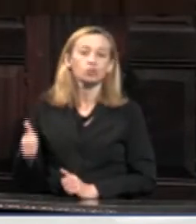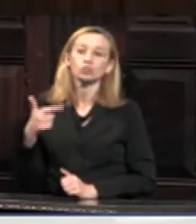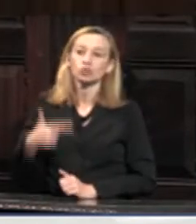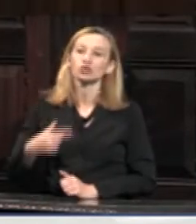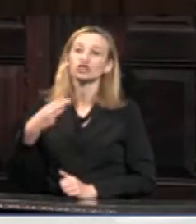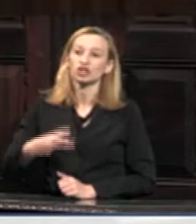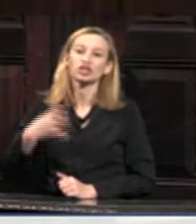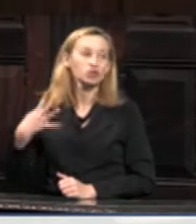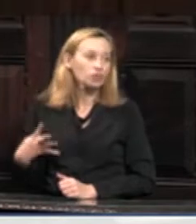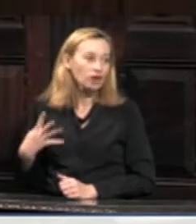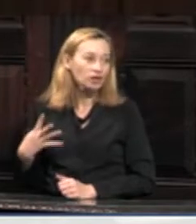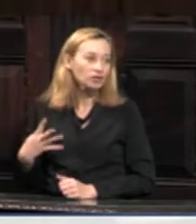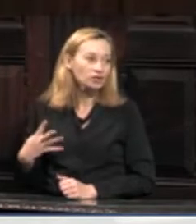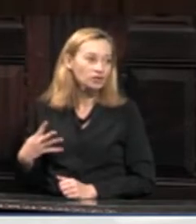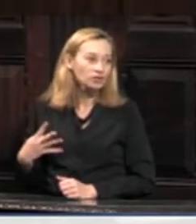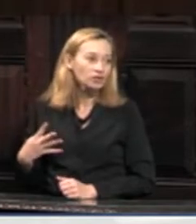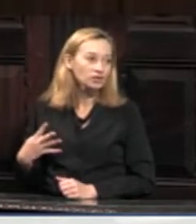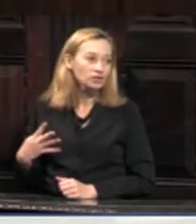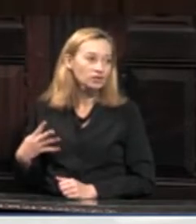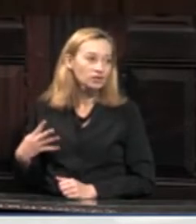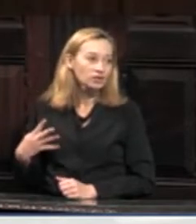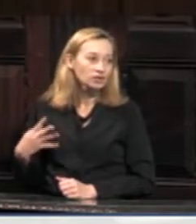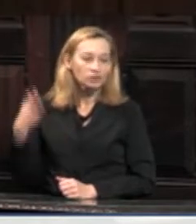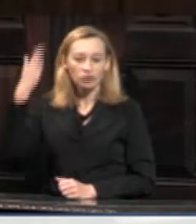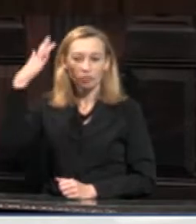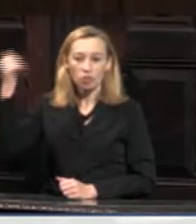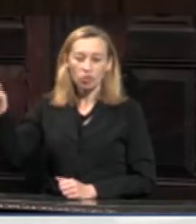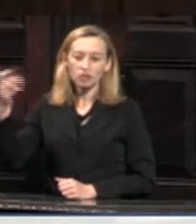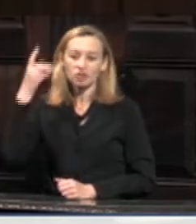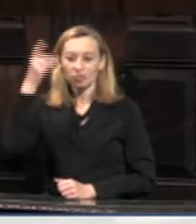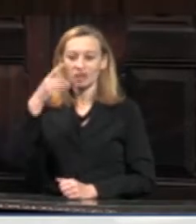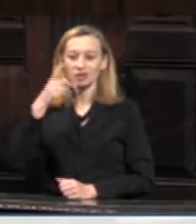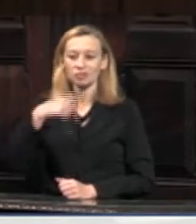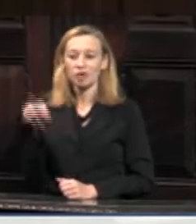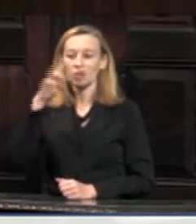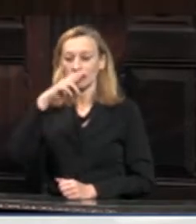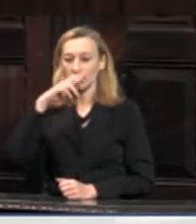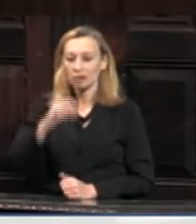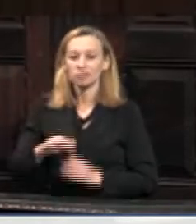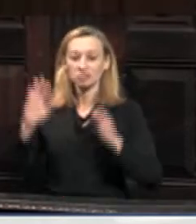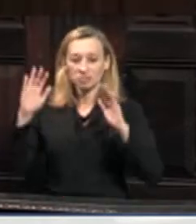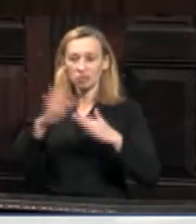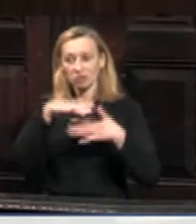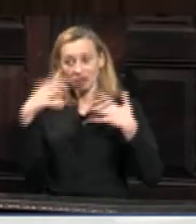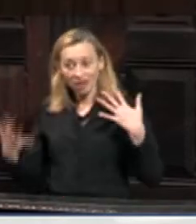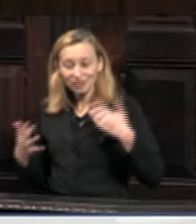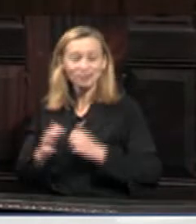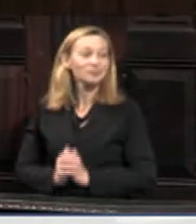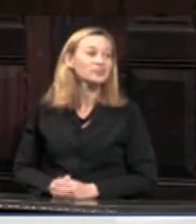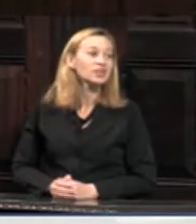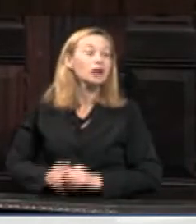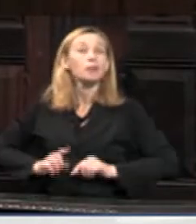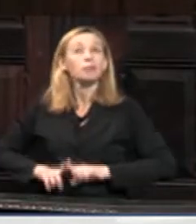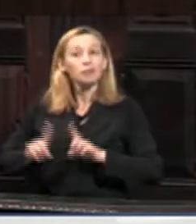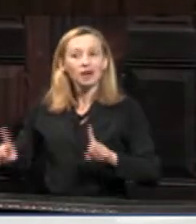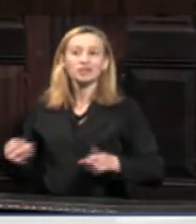1234, em homenagem ao deputado Paulo Ramos, mas que é um projeto que